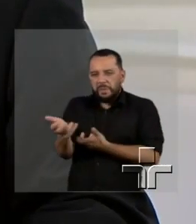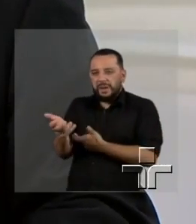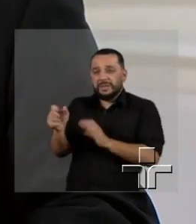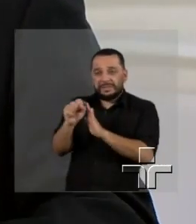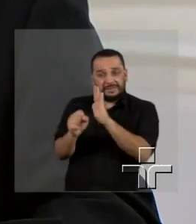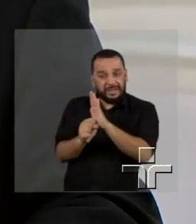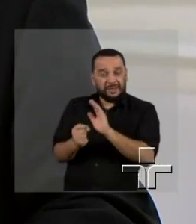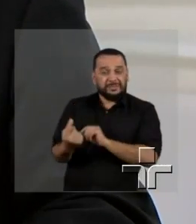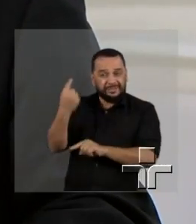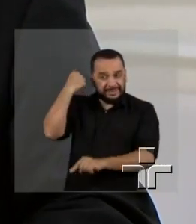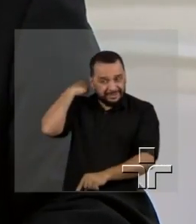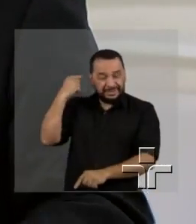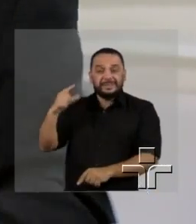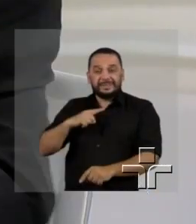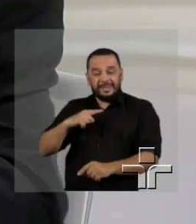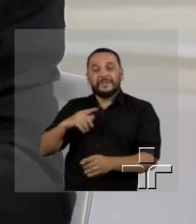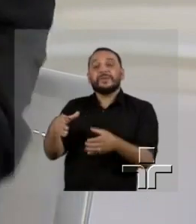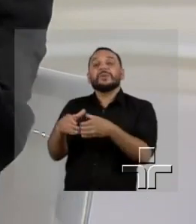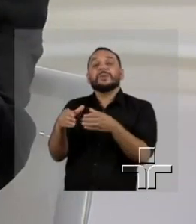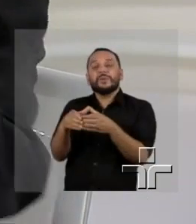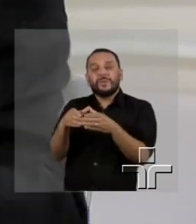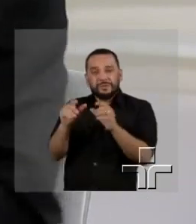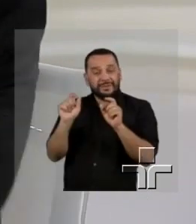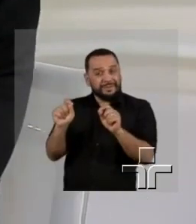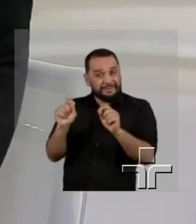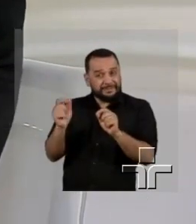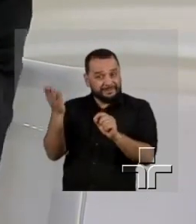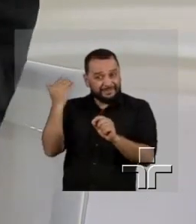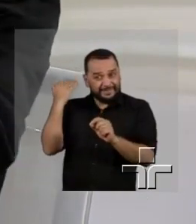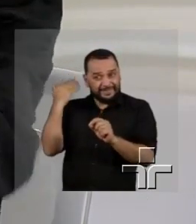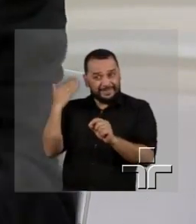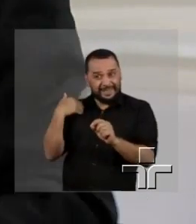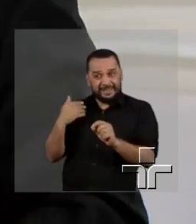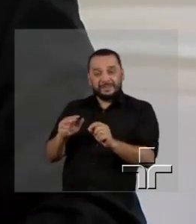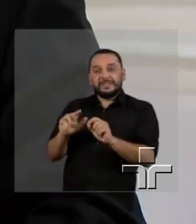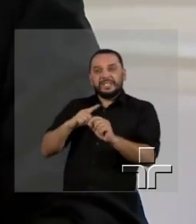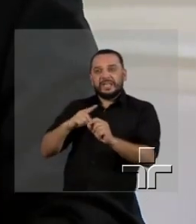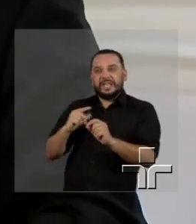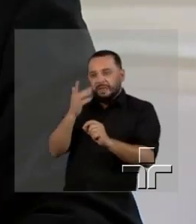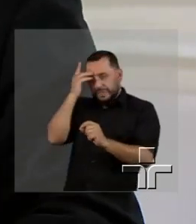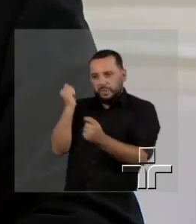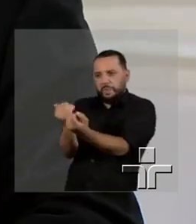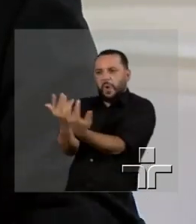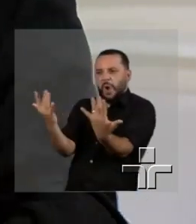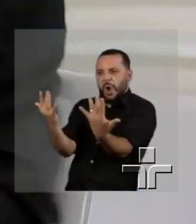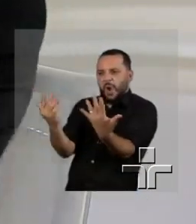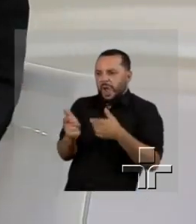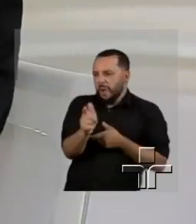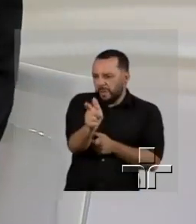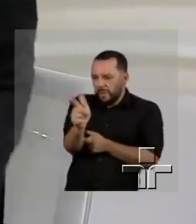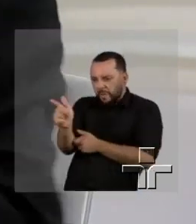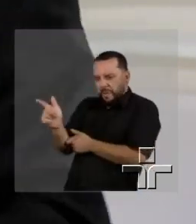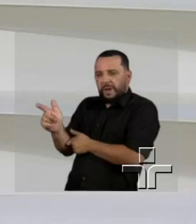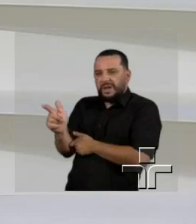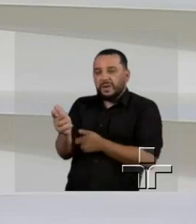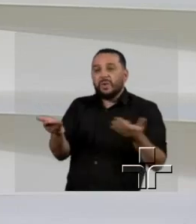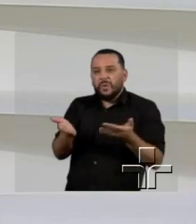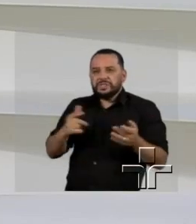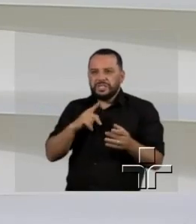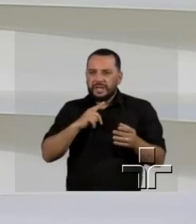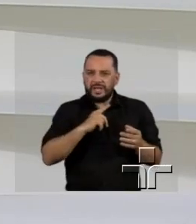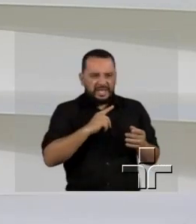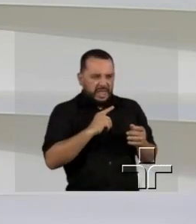posições ideológicas, radicais, né? Tem hora na vida que você tem que radicalizar certas coisas. Mas não é a todo momento que